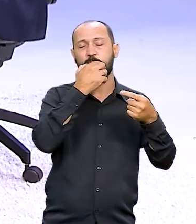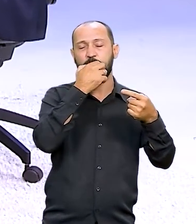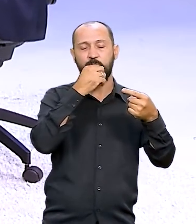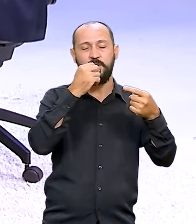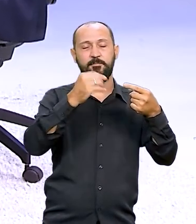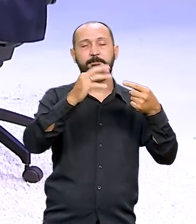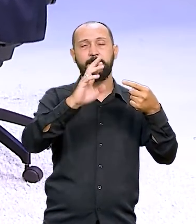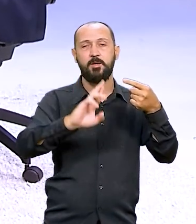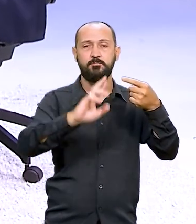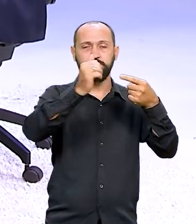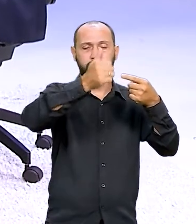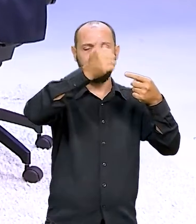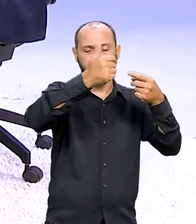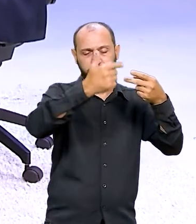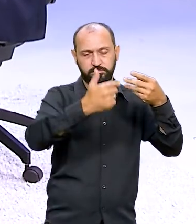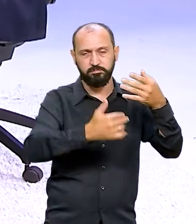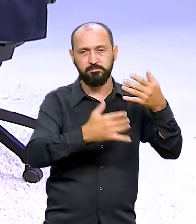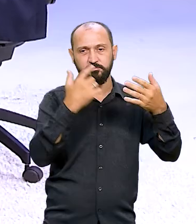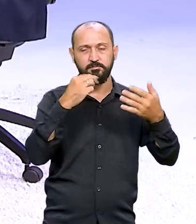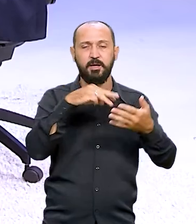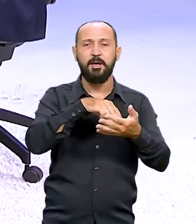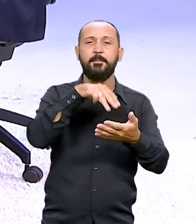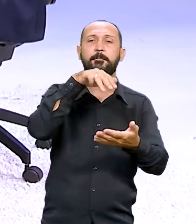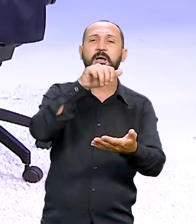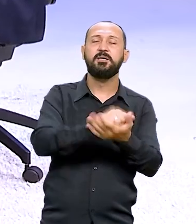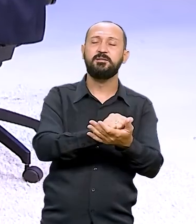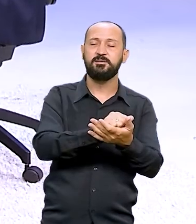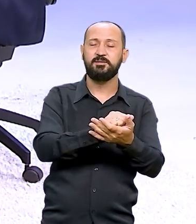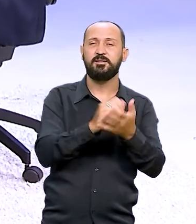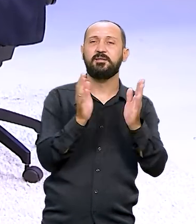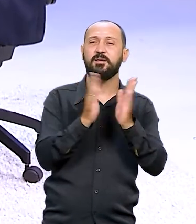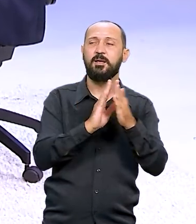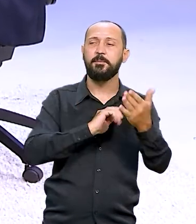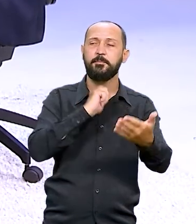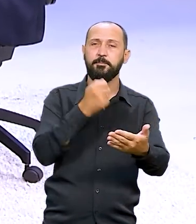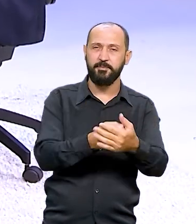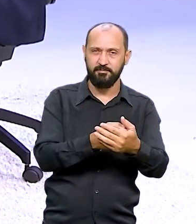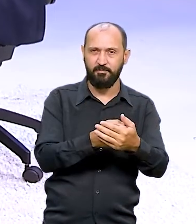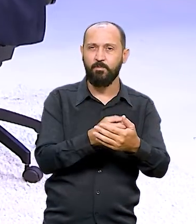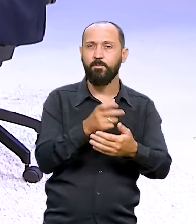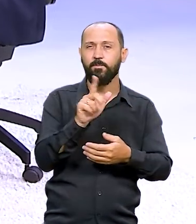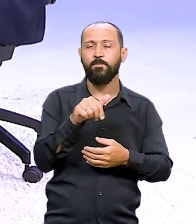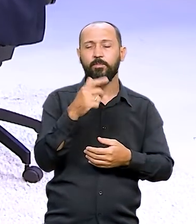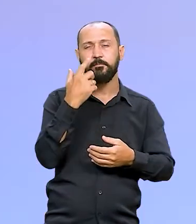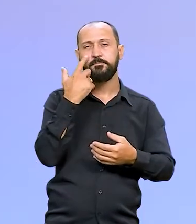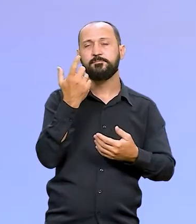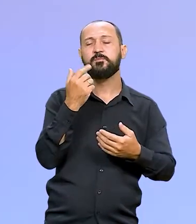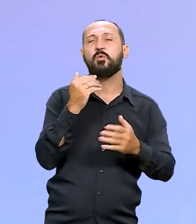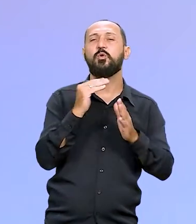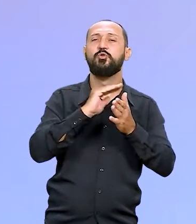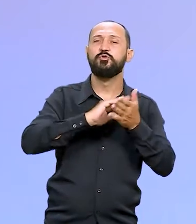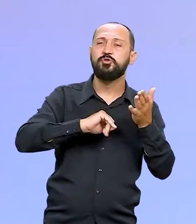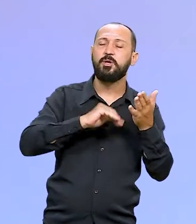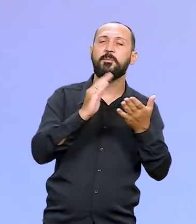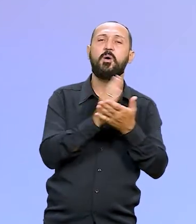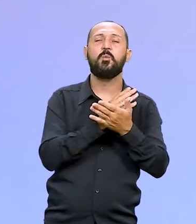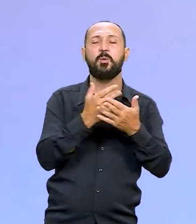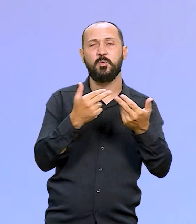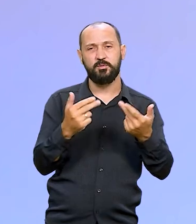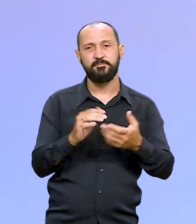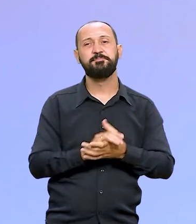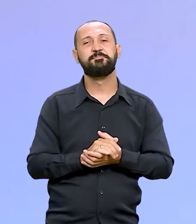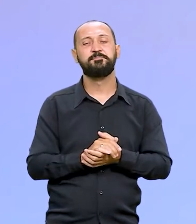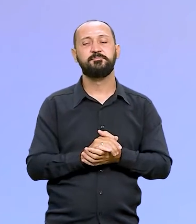Ordem hierárquica entre si. O cancelamento na matrícula do imóvel nada mais seria do que a quitação, o reconhecimento daquela quitação ou determinação de baixa por alguma